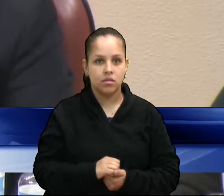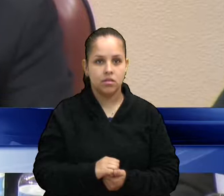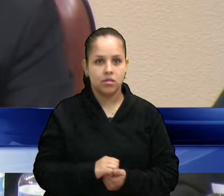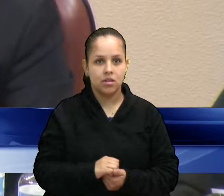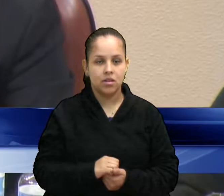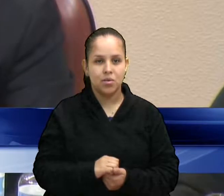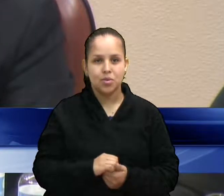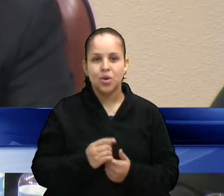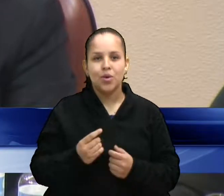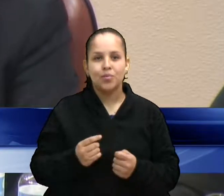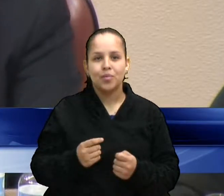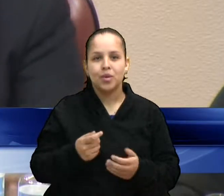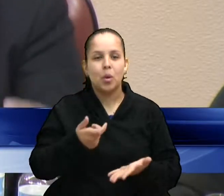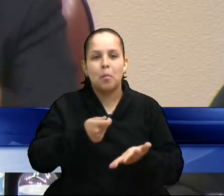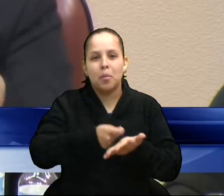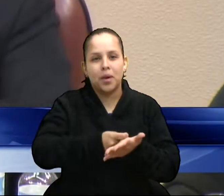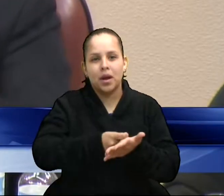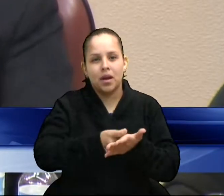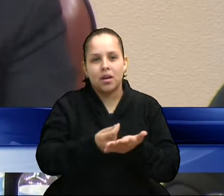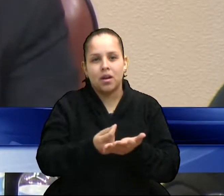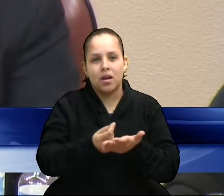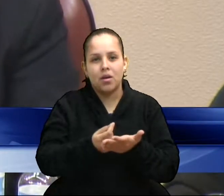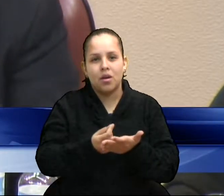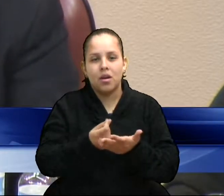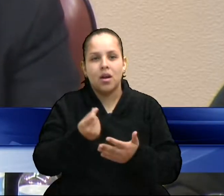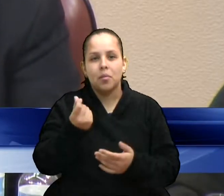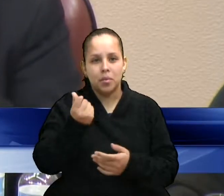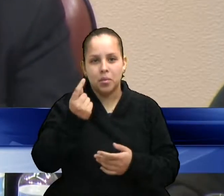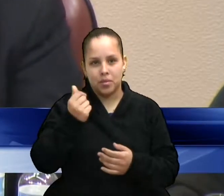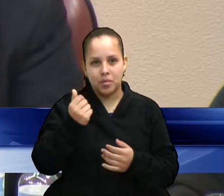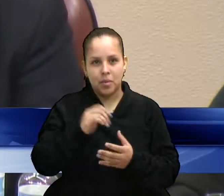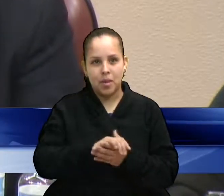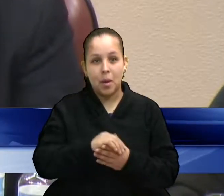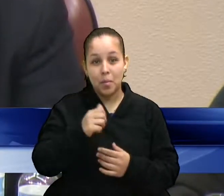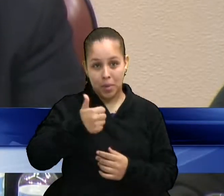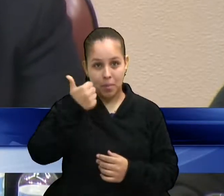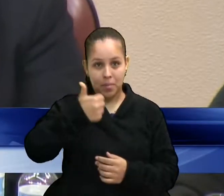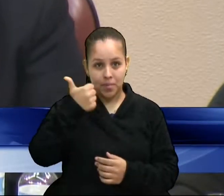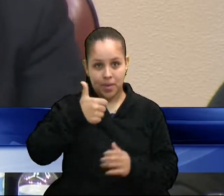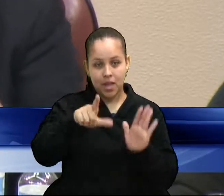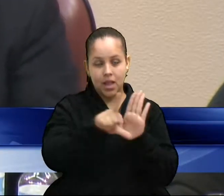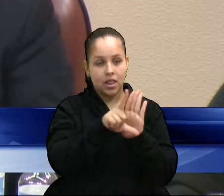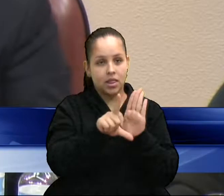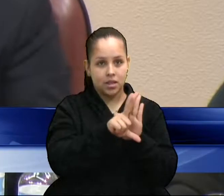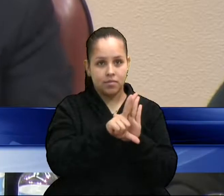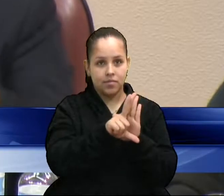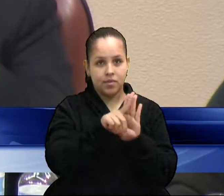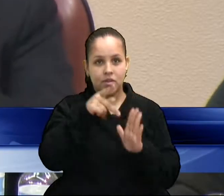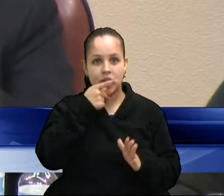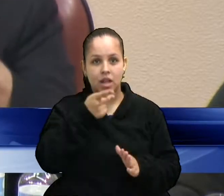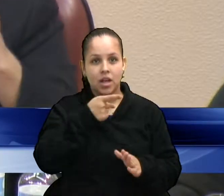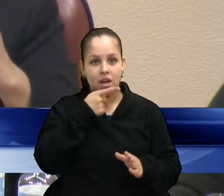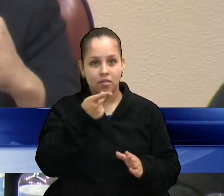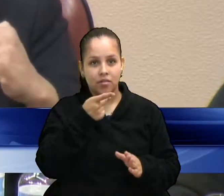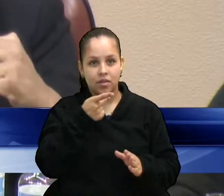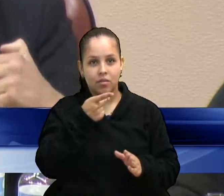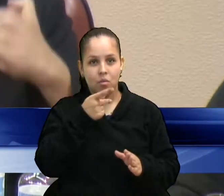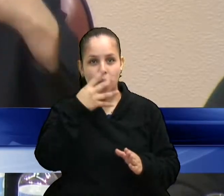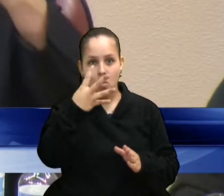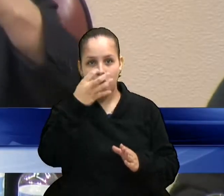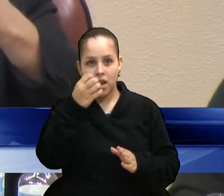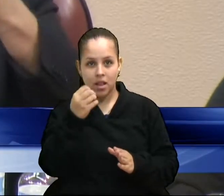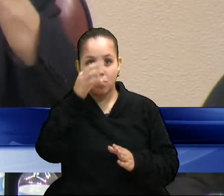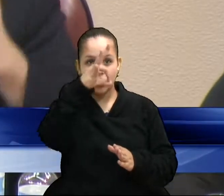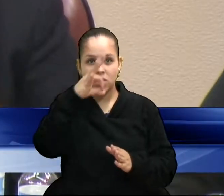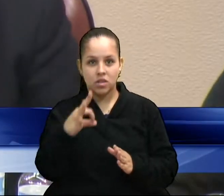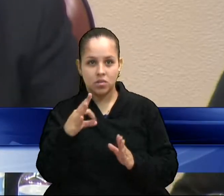tarifa. Lá em 98, quando foi aprovada a primeira lei, se dizia em torno de 40% o valor a